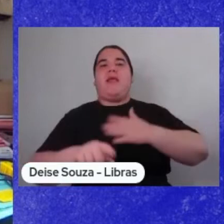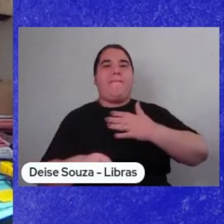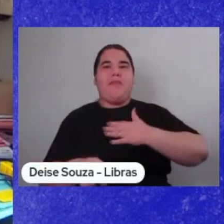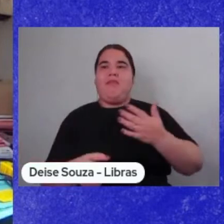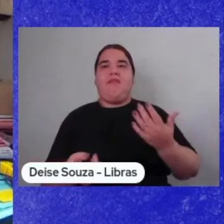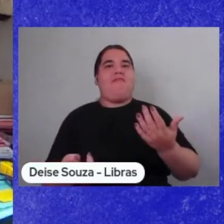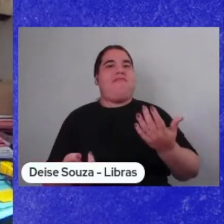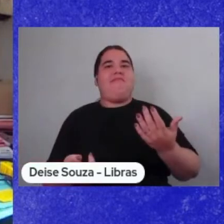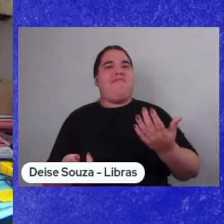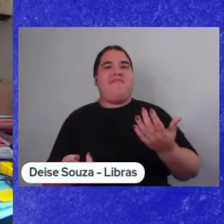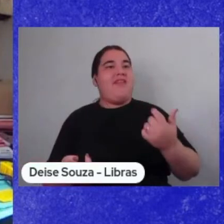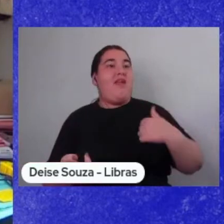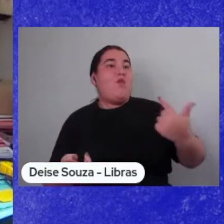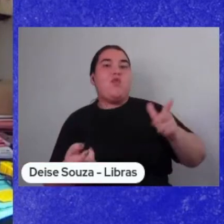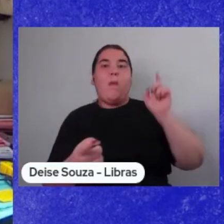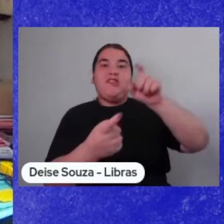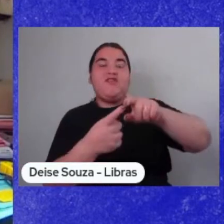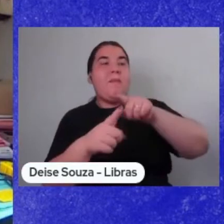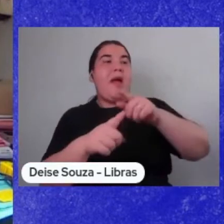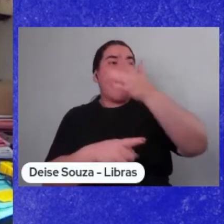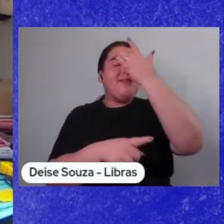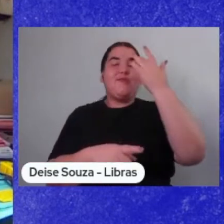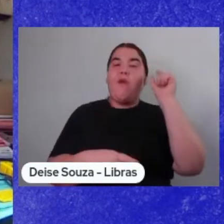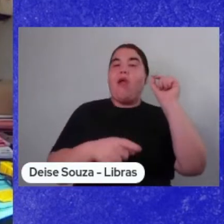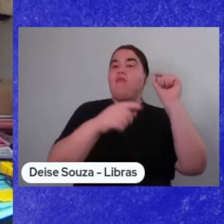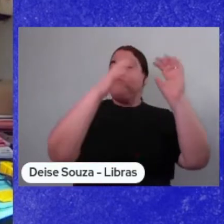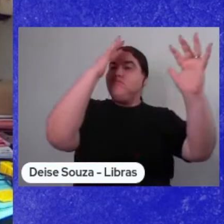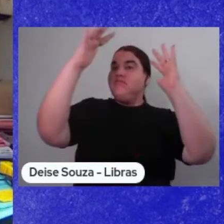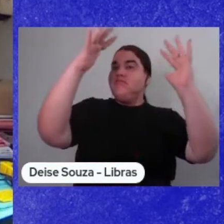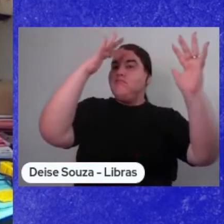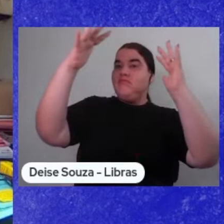interpretaram, né? Mas é muito bonito isso. Quando a gente joga filme no mundo,